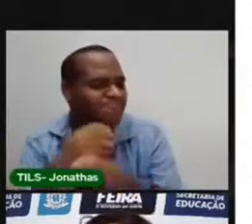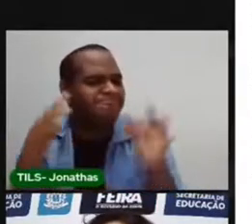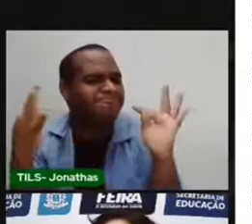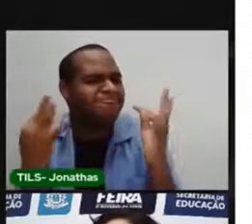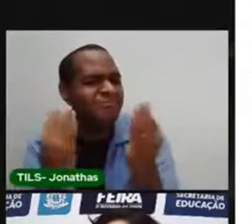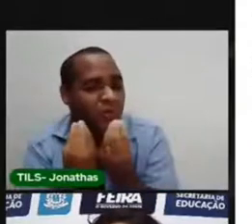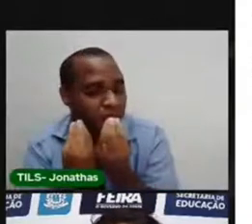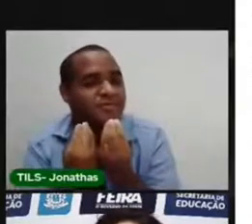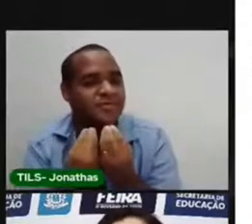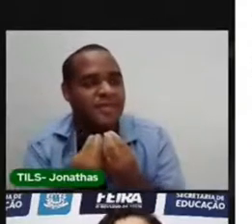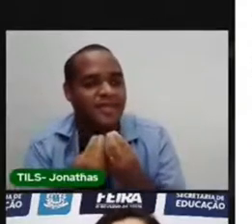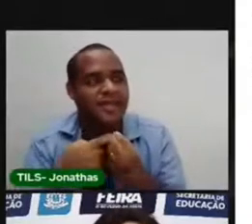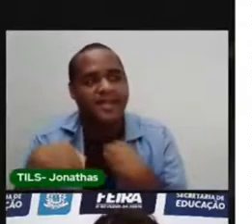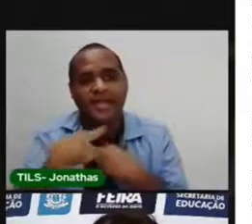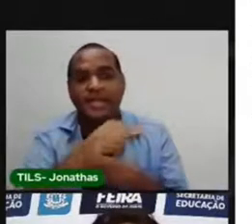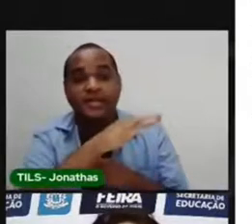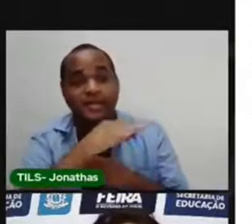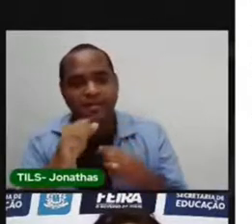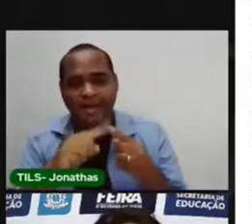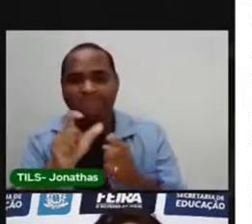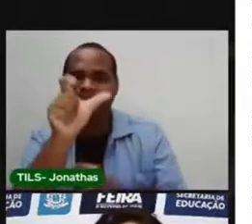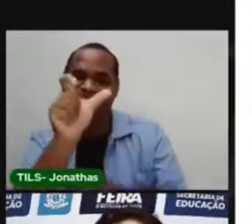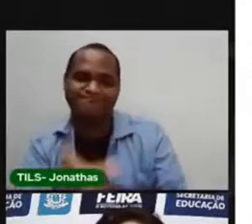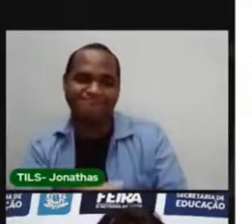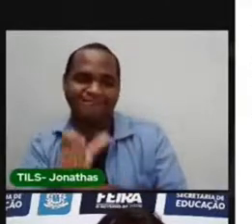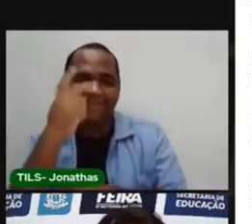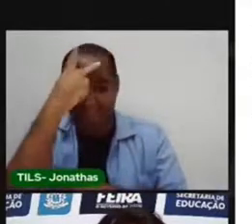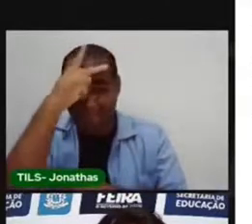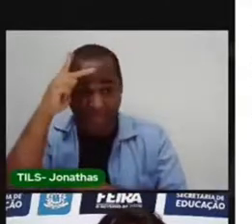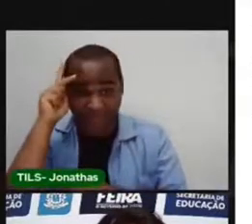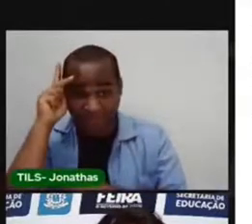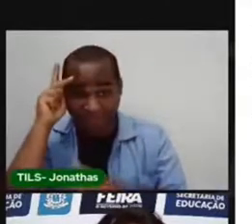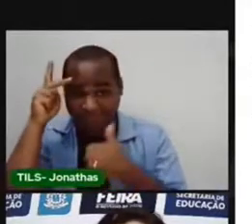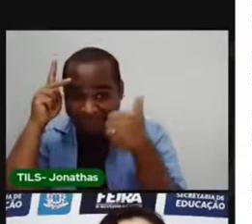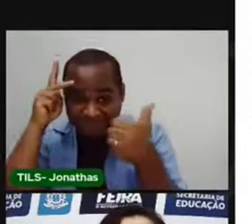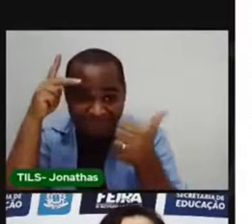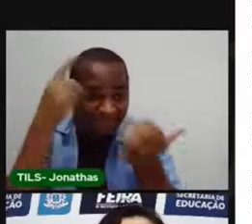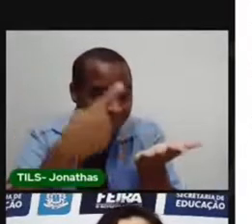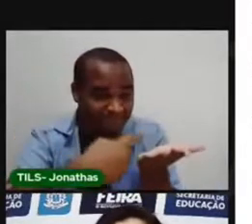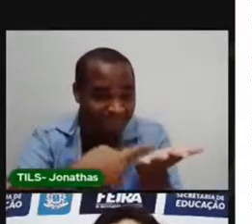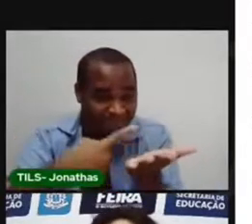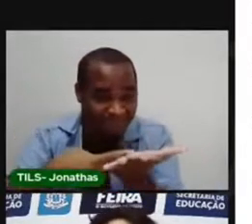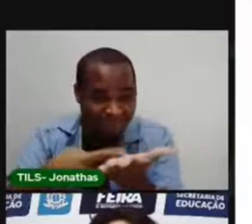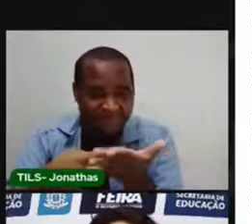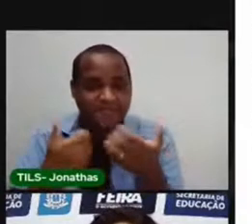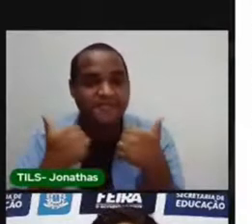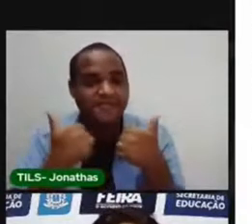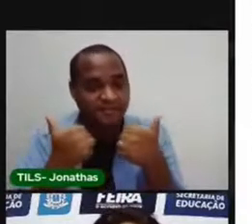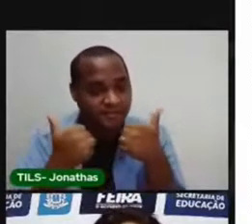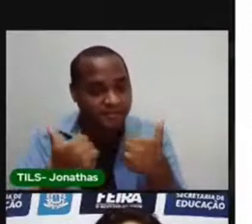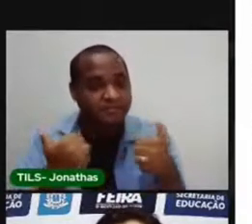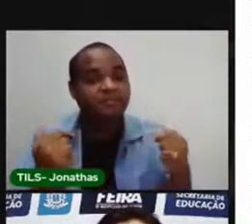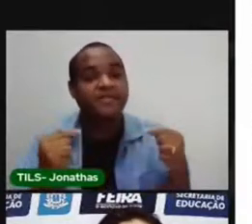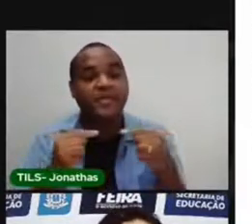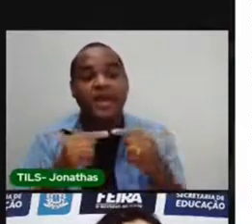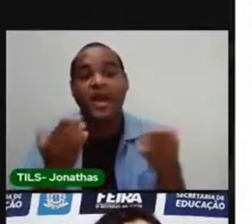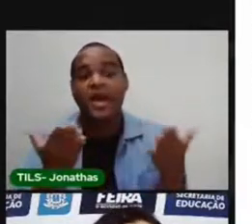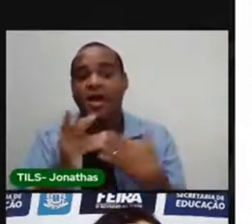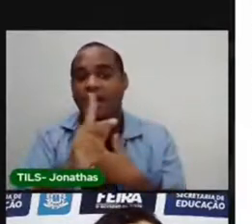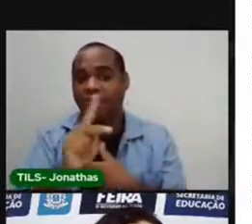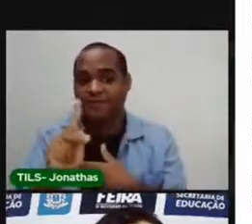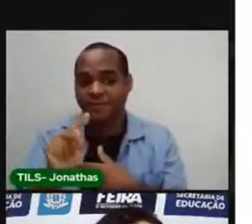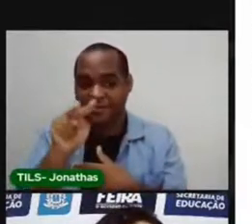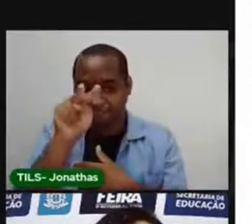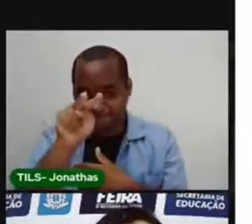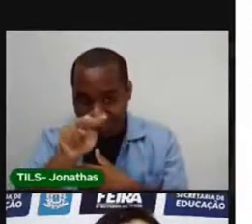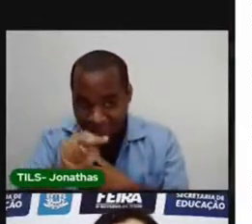nós vamos chamar de gente. Combinado? Então, a Pró vai ler e eu